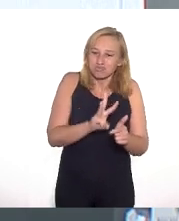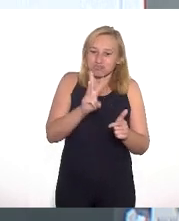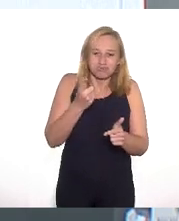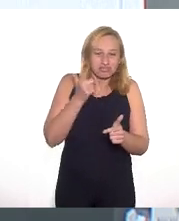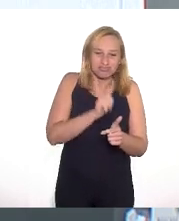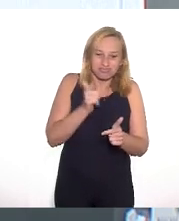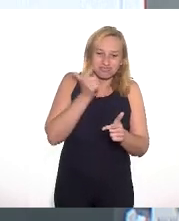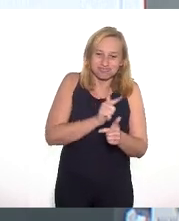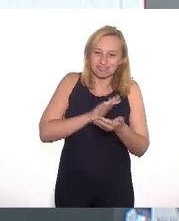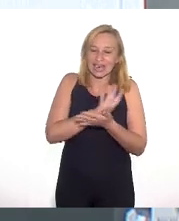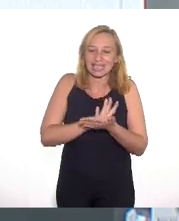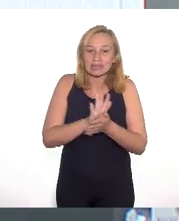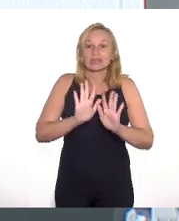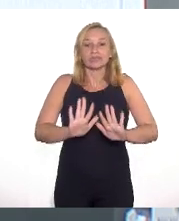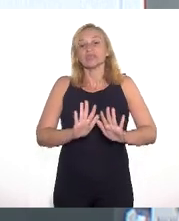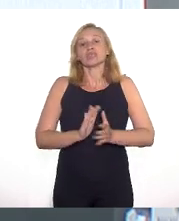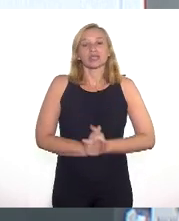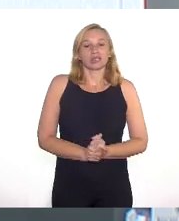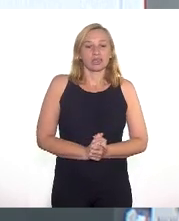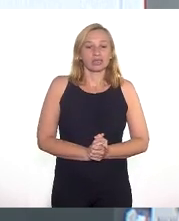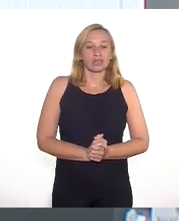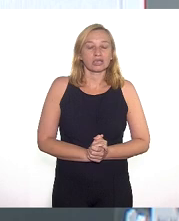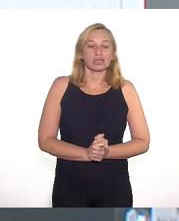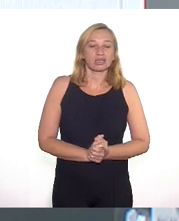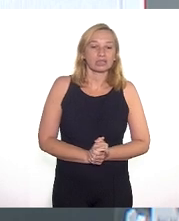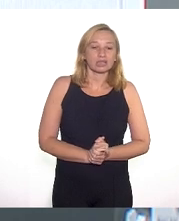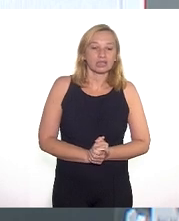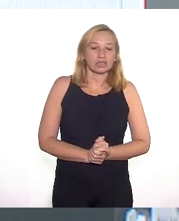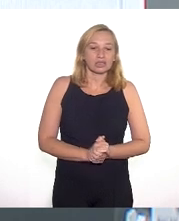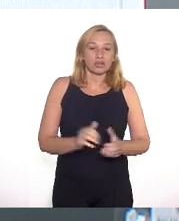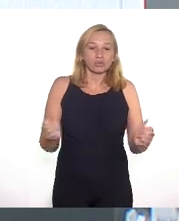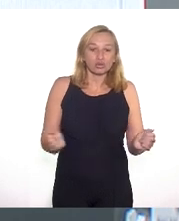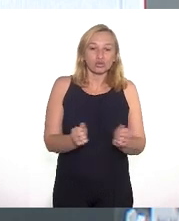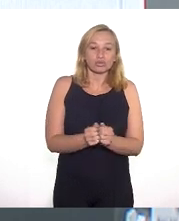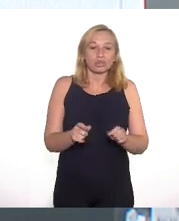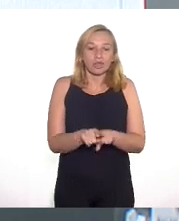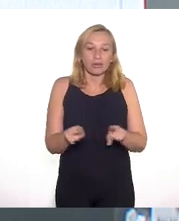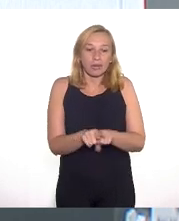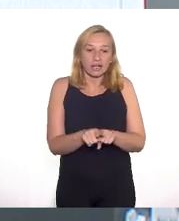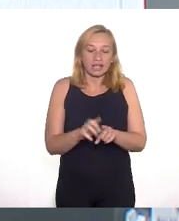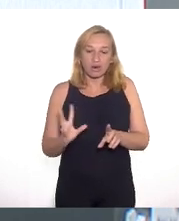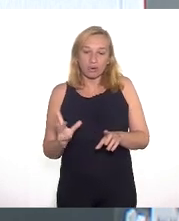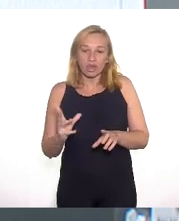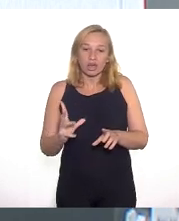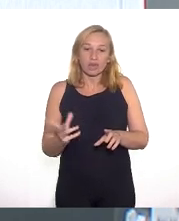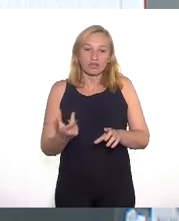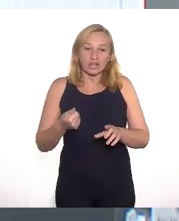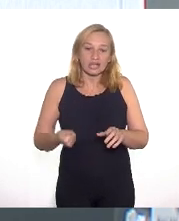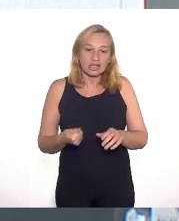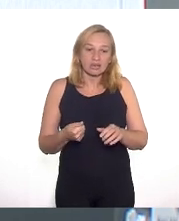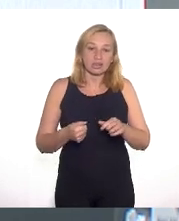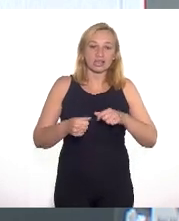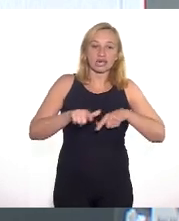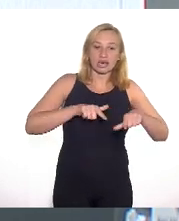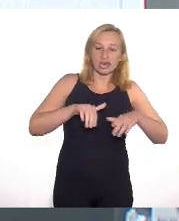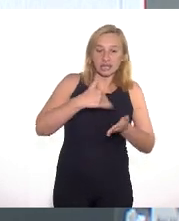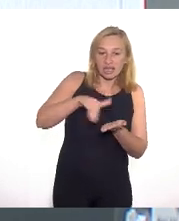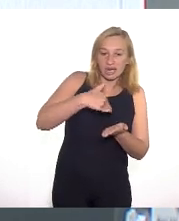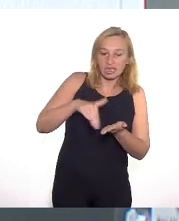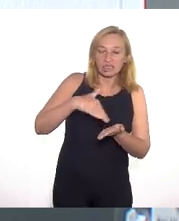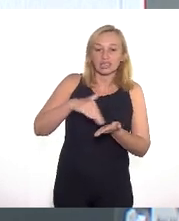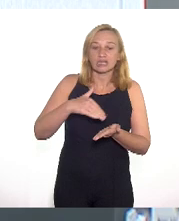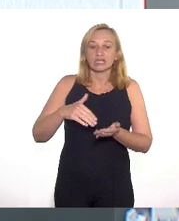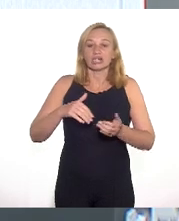conseguindo. Estão sendo envolvidas na qualificação a Secretaria de Trabalho e Renda, Educação e Desenvolvimento